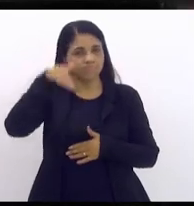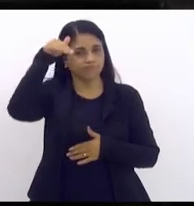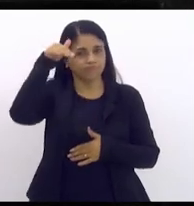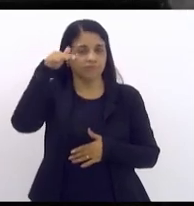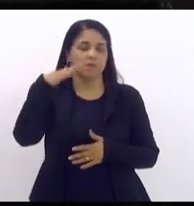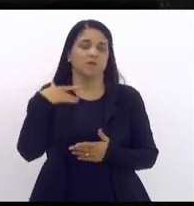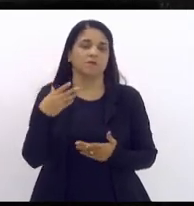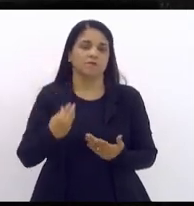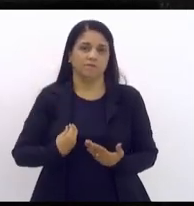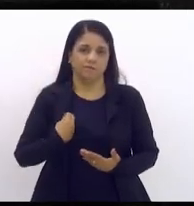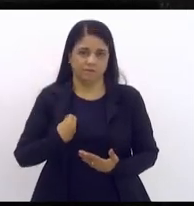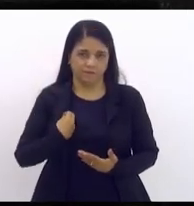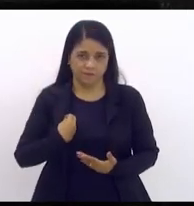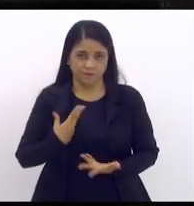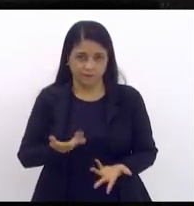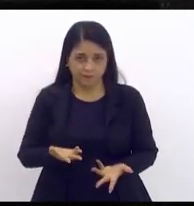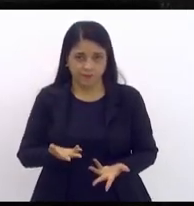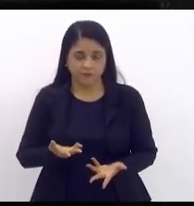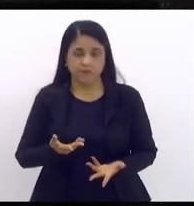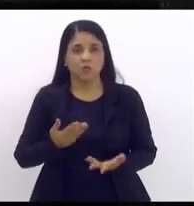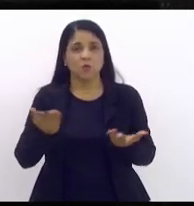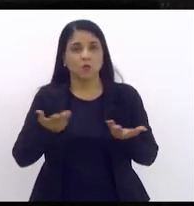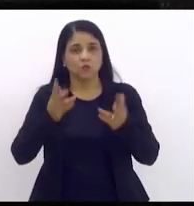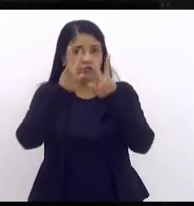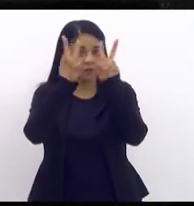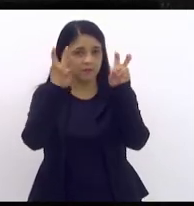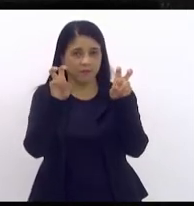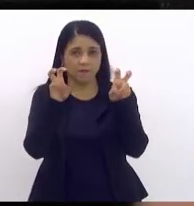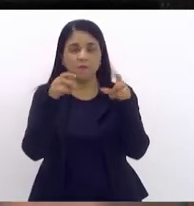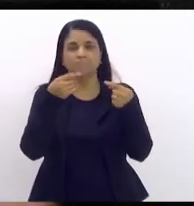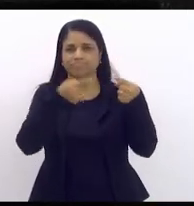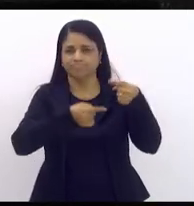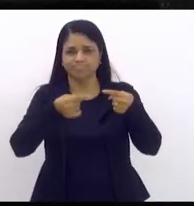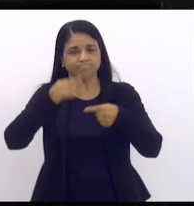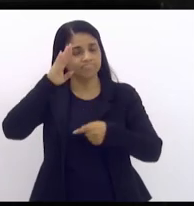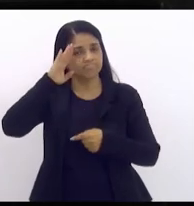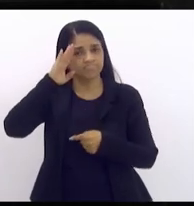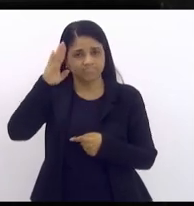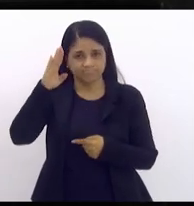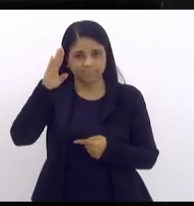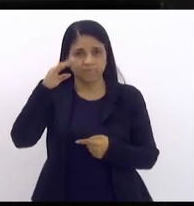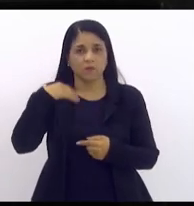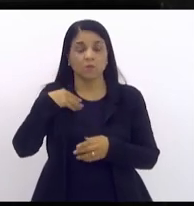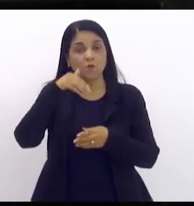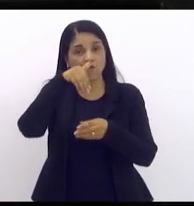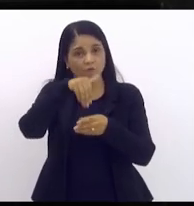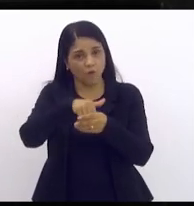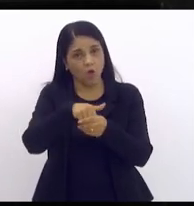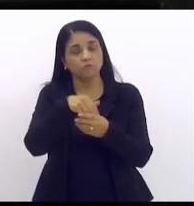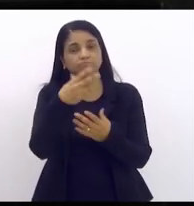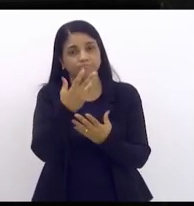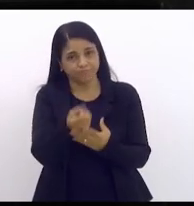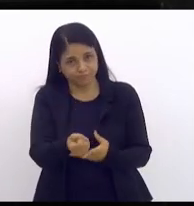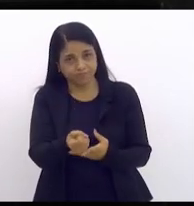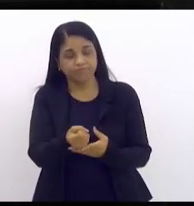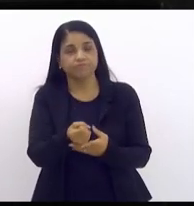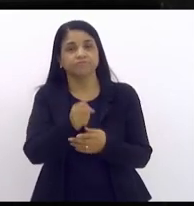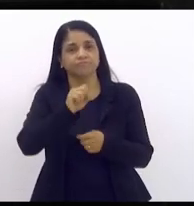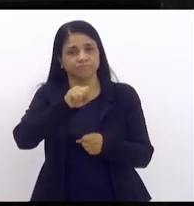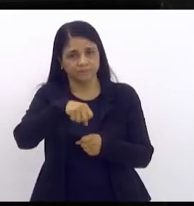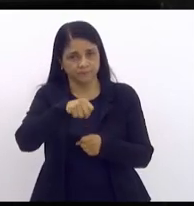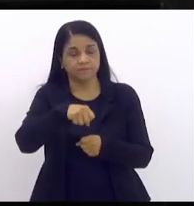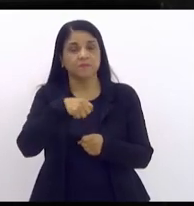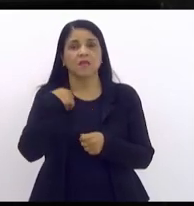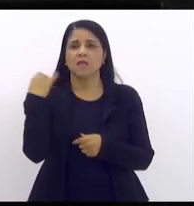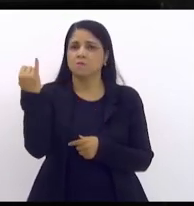Então, esse tema é hoje central. Então, o meu voto foi favorável, entendendo a